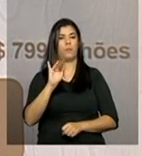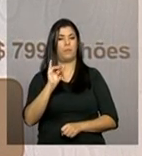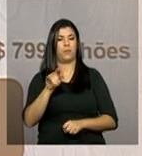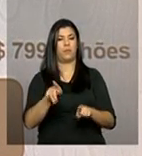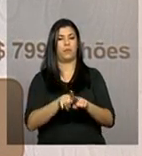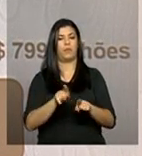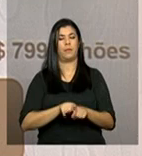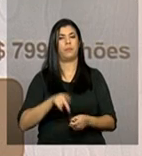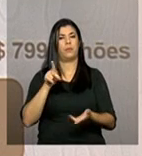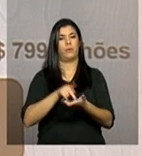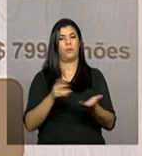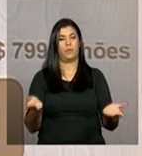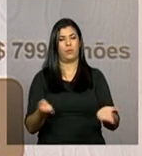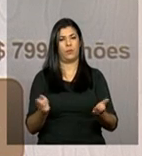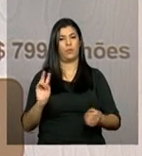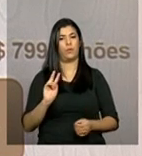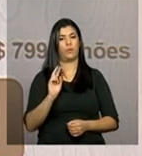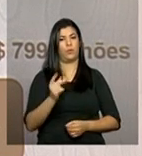carteira, atualizada hoje,